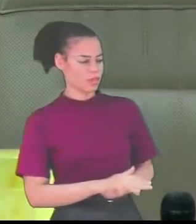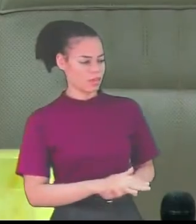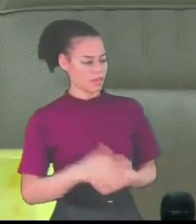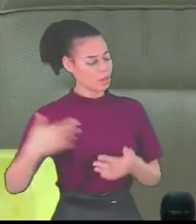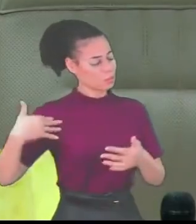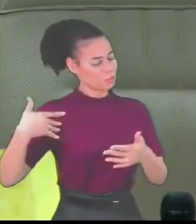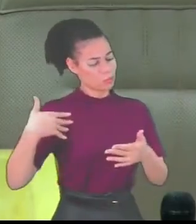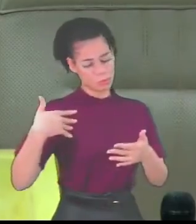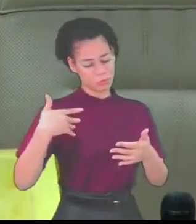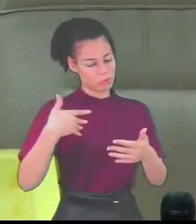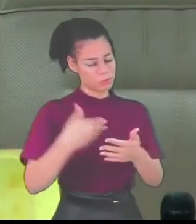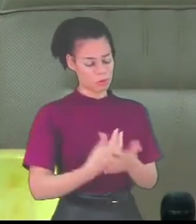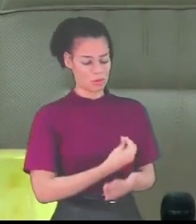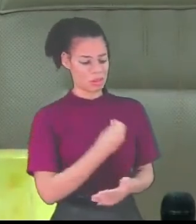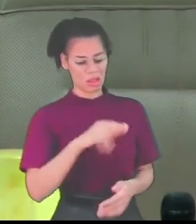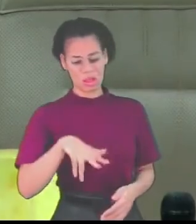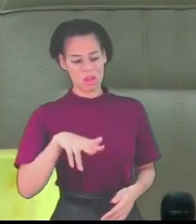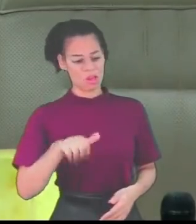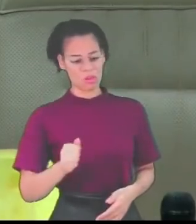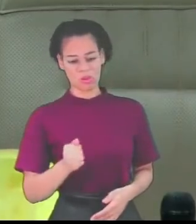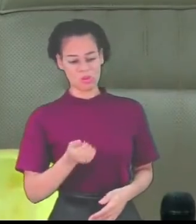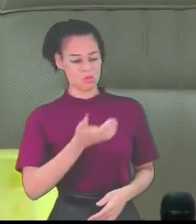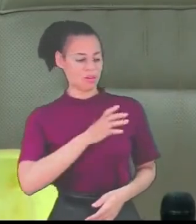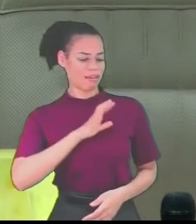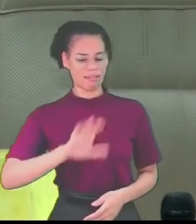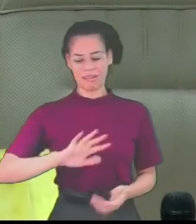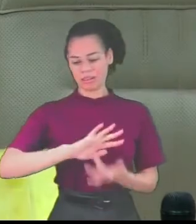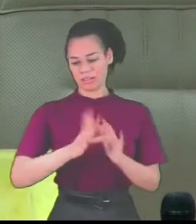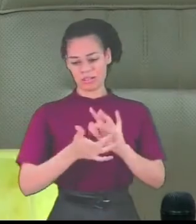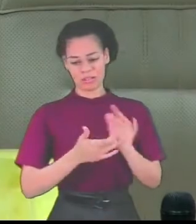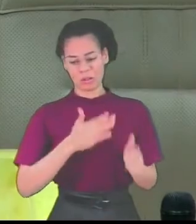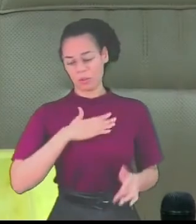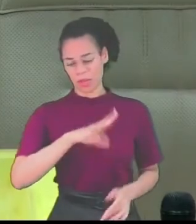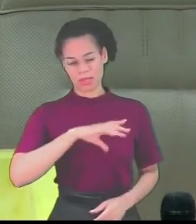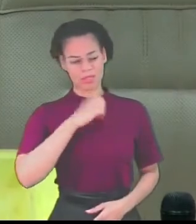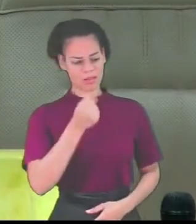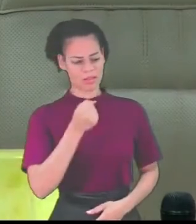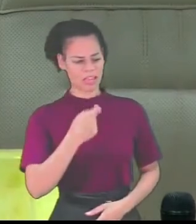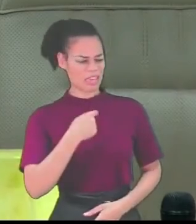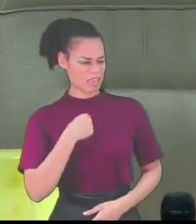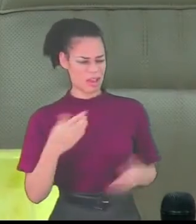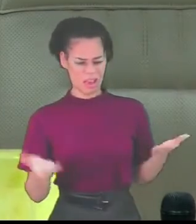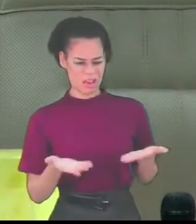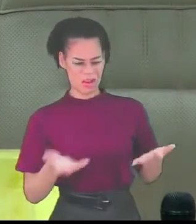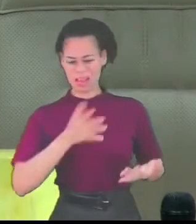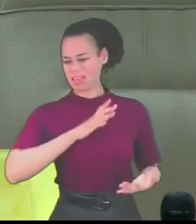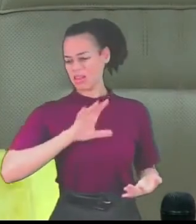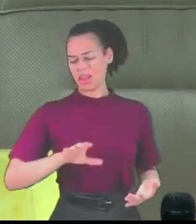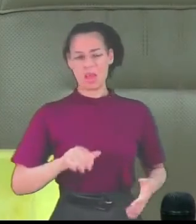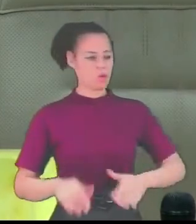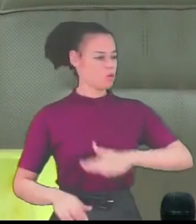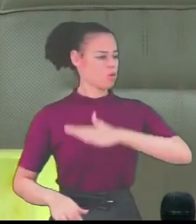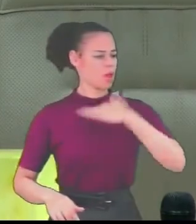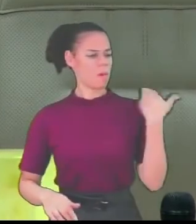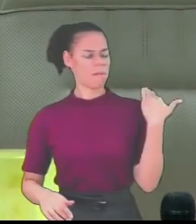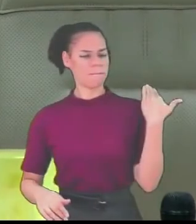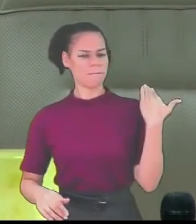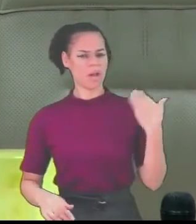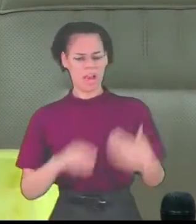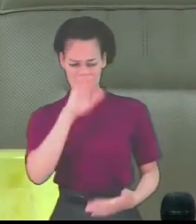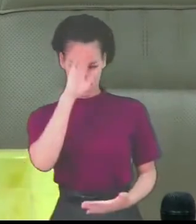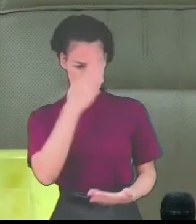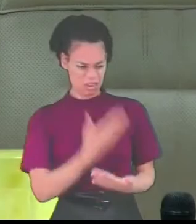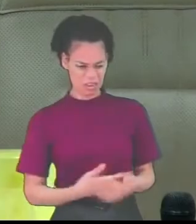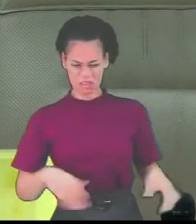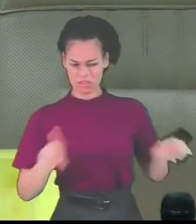vida toda nunca quis Cristo como Salvador e eu não quero quero morrer sem ele eu não